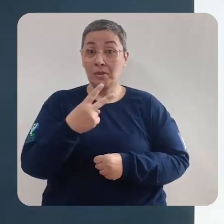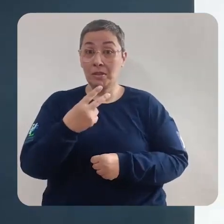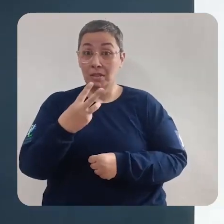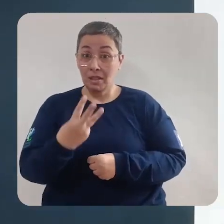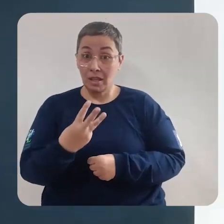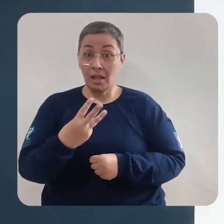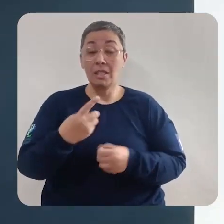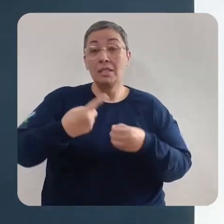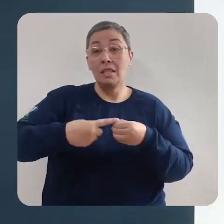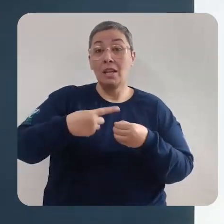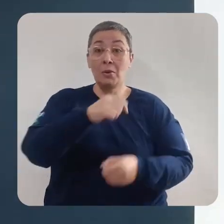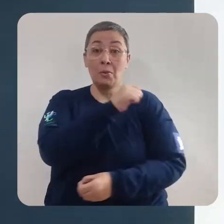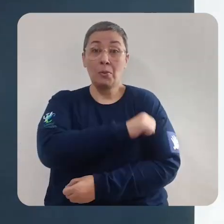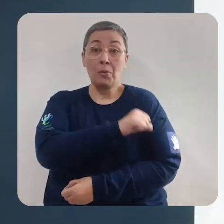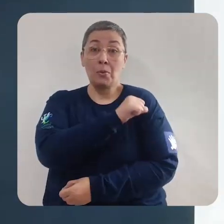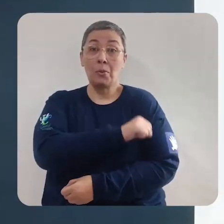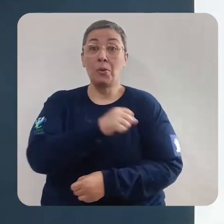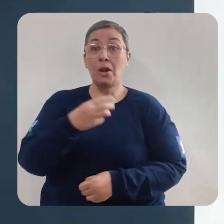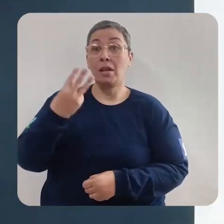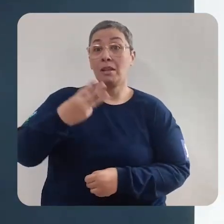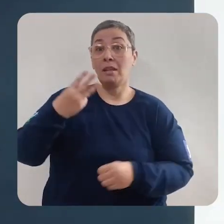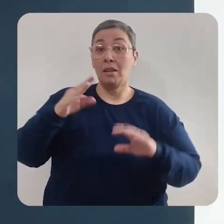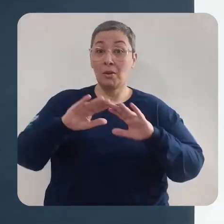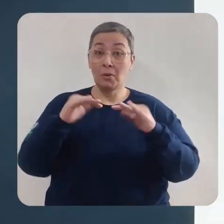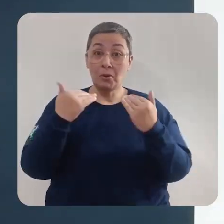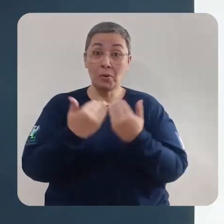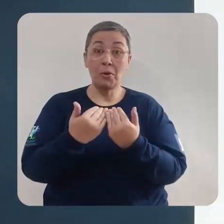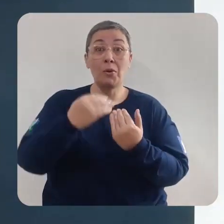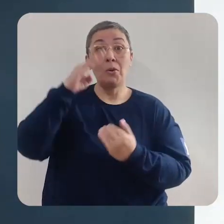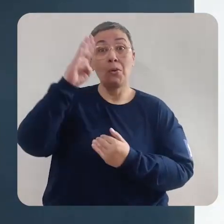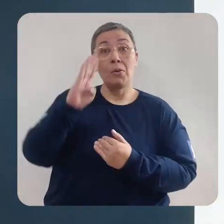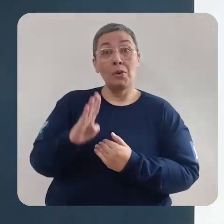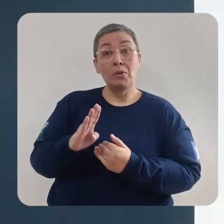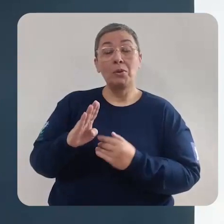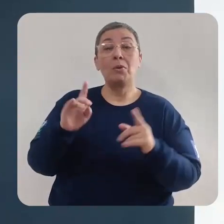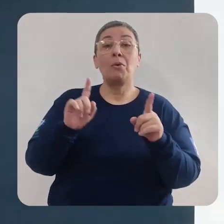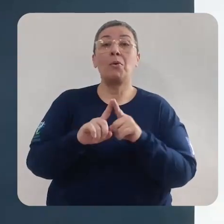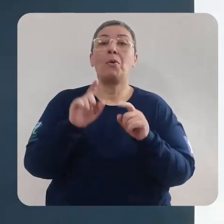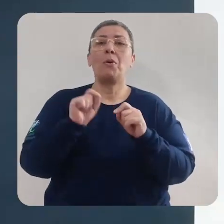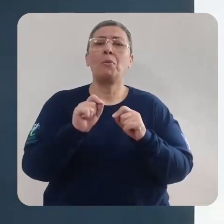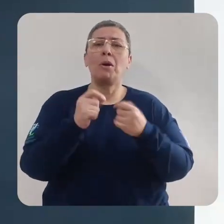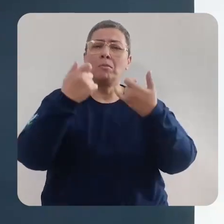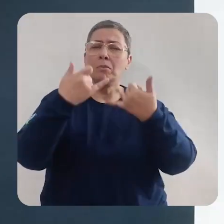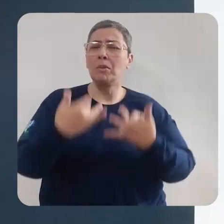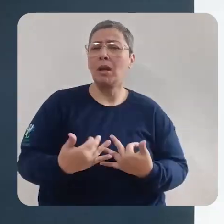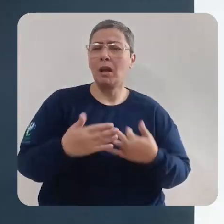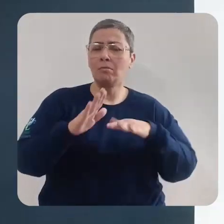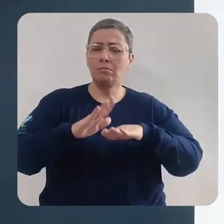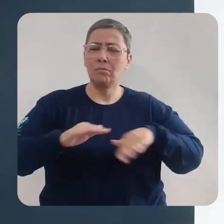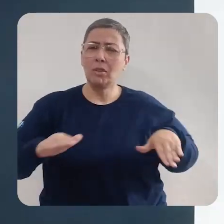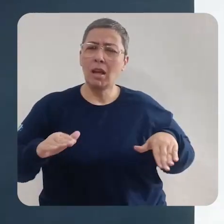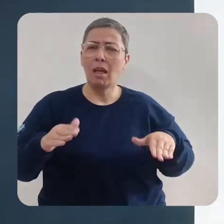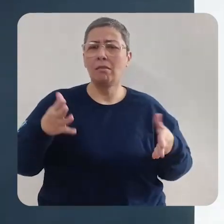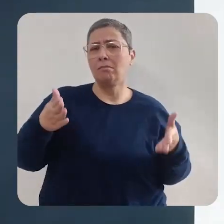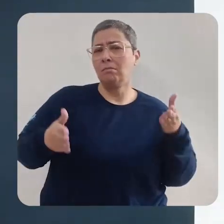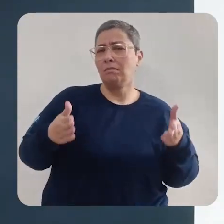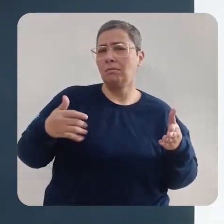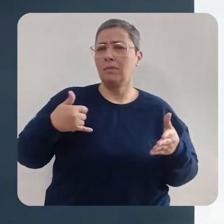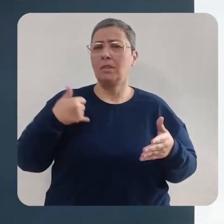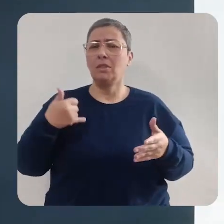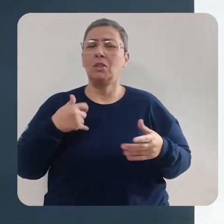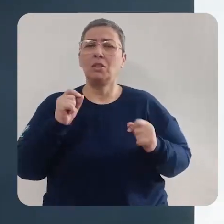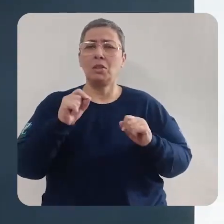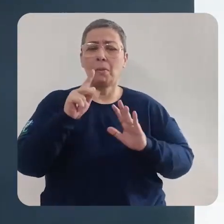de 1923, aconteceu na cidade do Rio de Janeiro o 3º Congresso Nacional para falar sobre as crianças